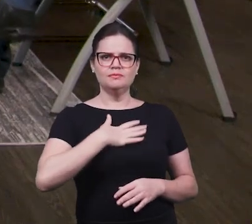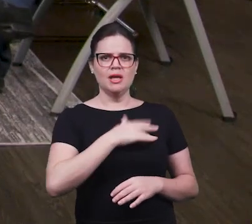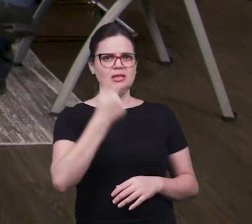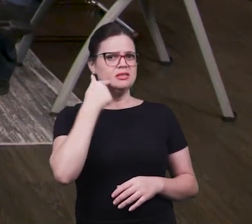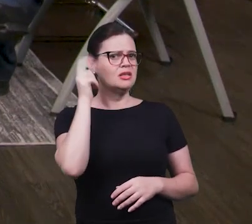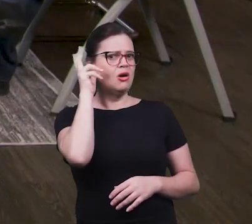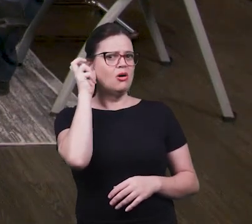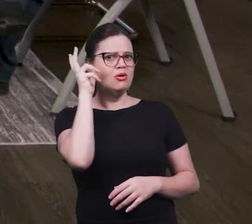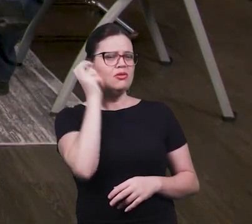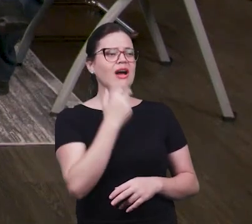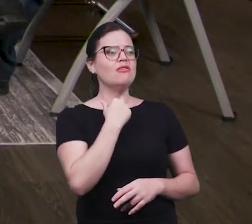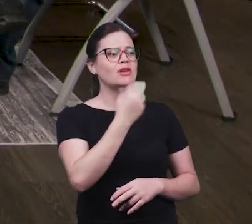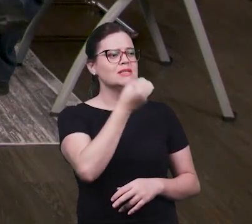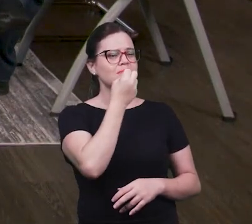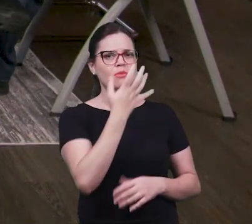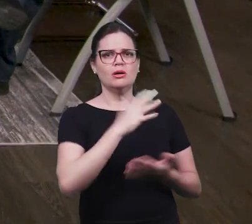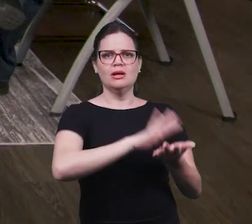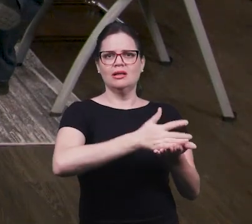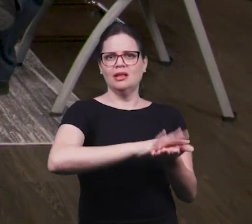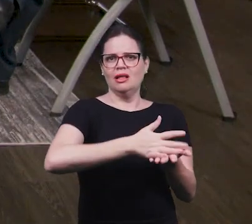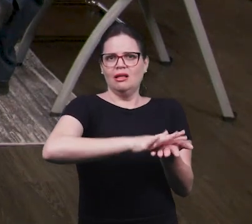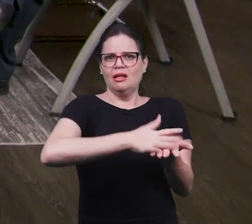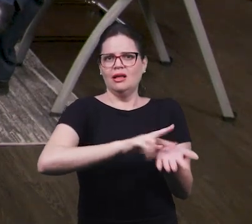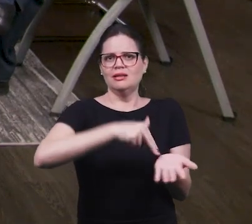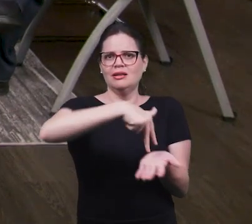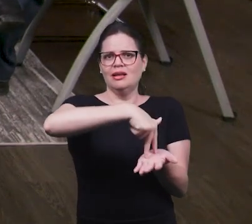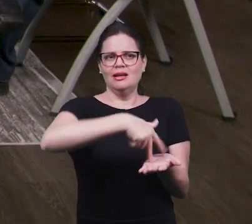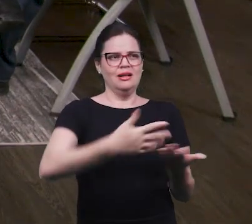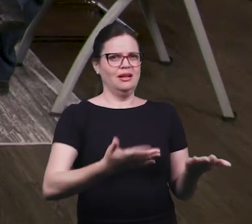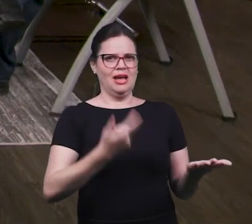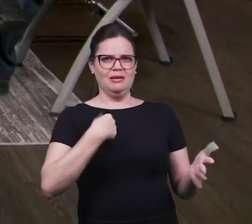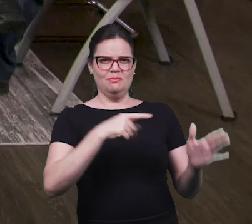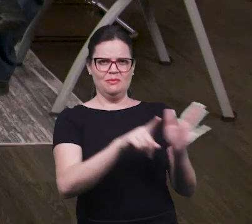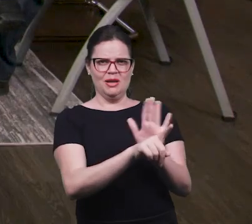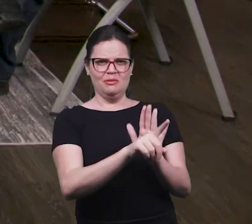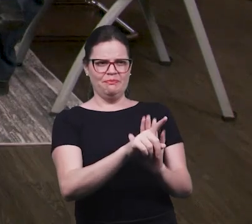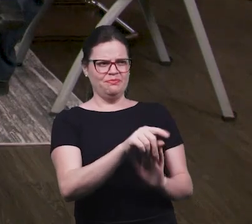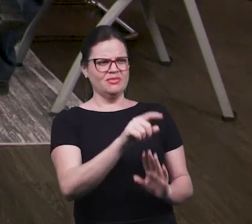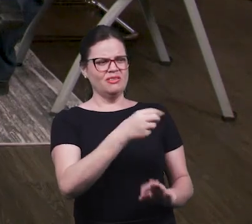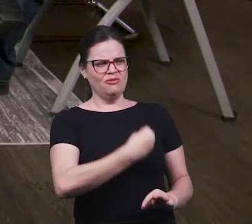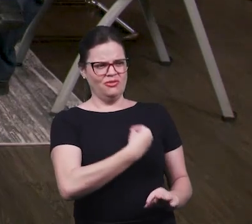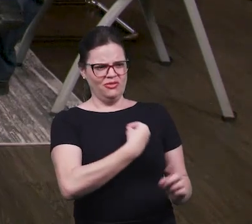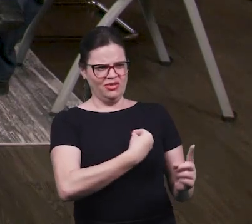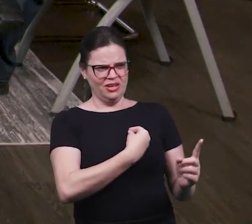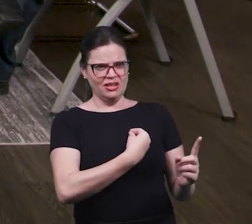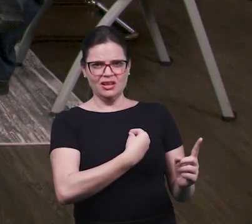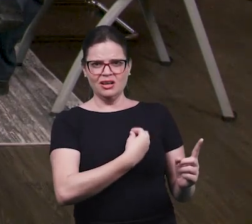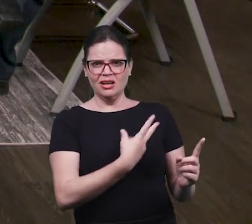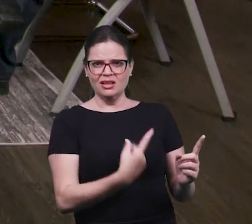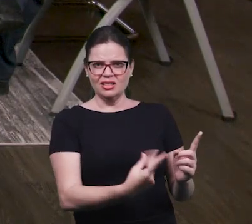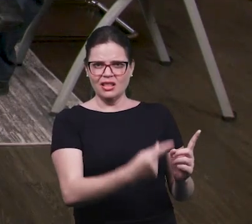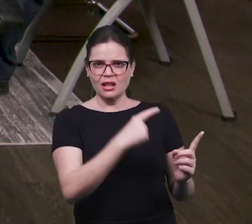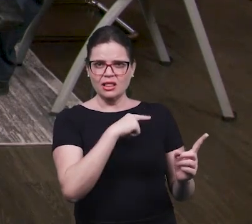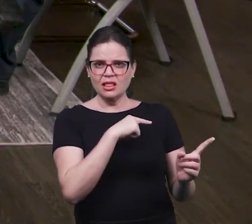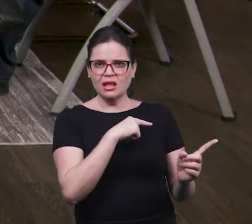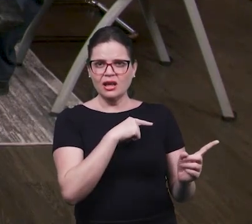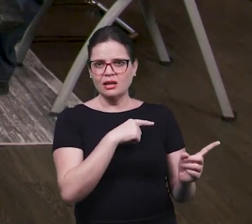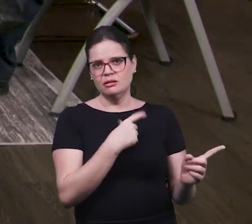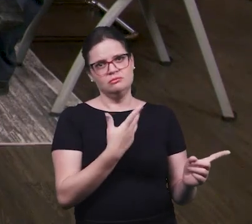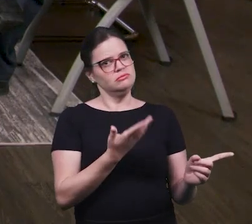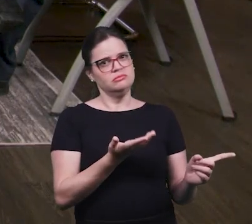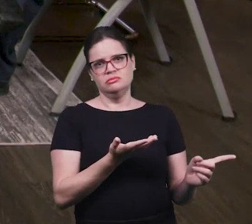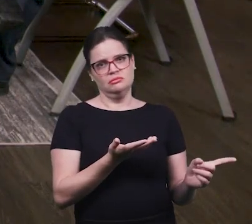sendo envolvidas com isso. E você pergunta, onde está a vida eterna nisso? Esse é o